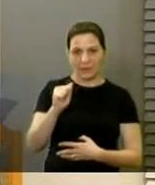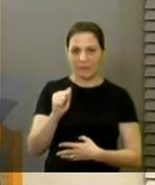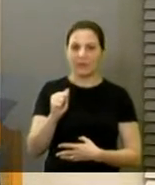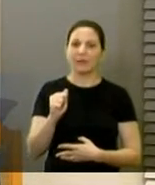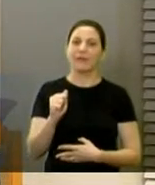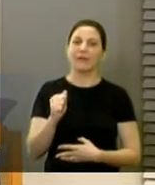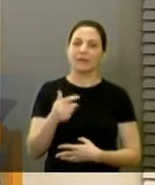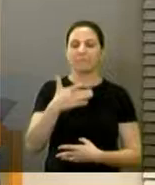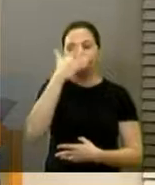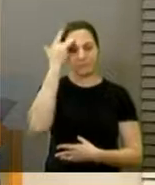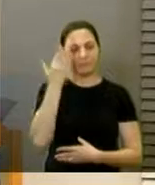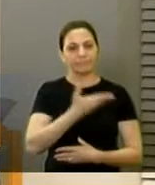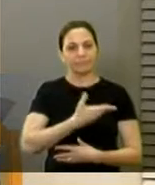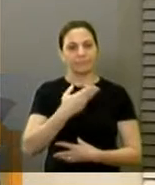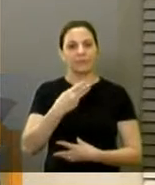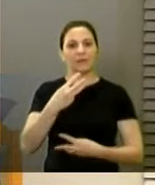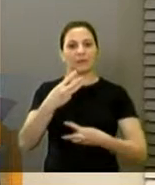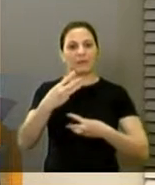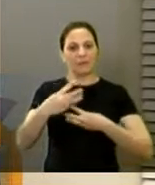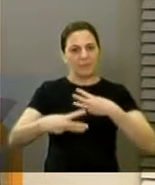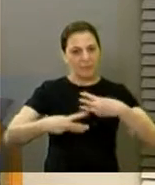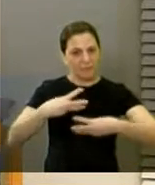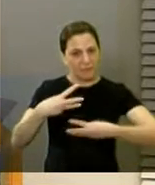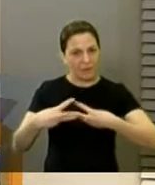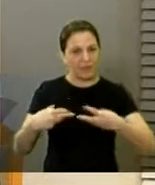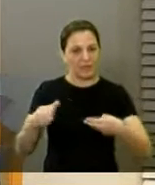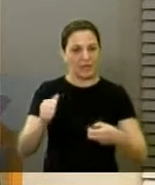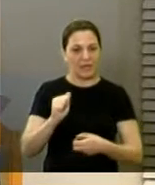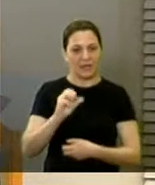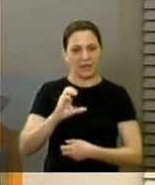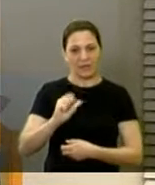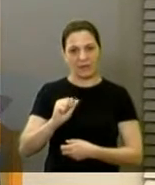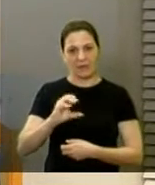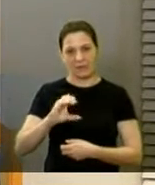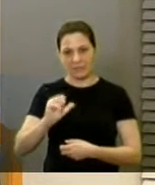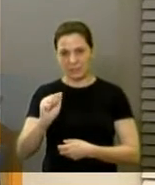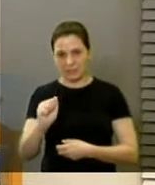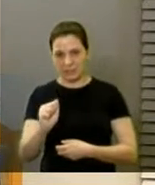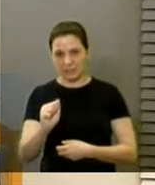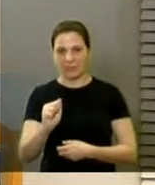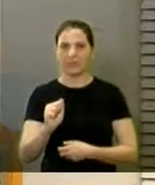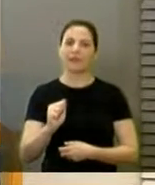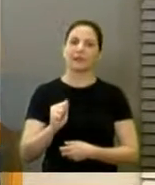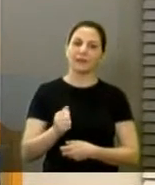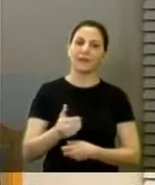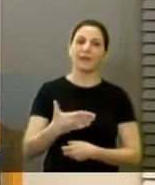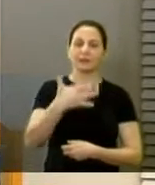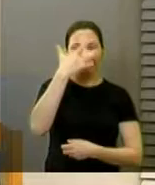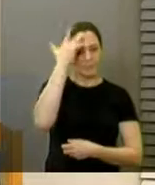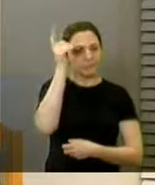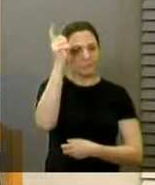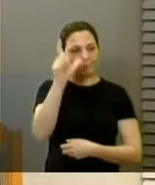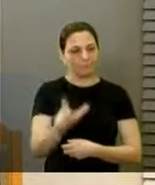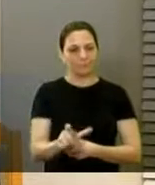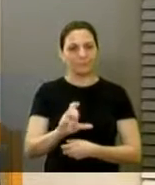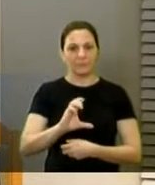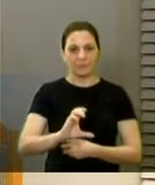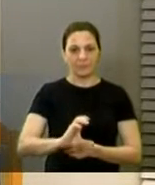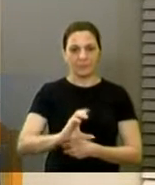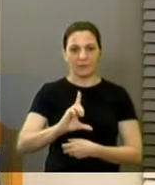caça pelo passamento do irmão da helena da cássia que é o seu cláudio francisco tão